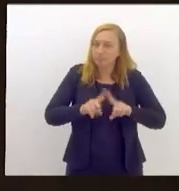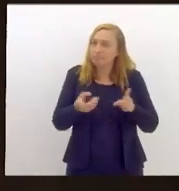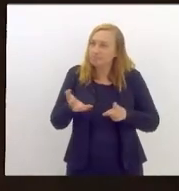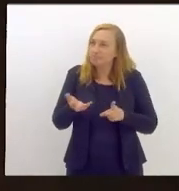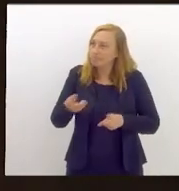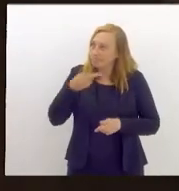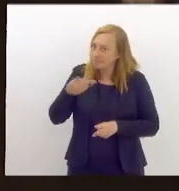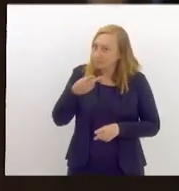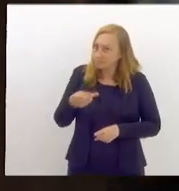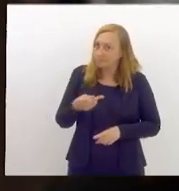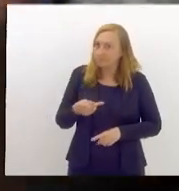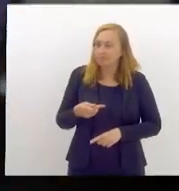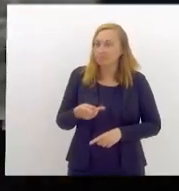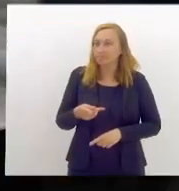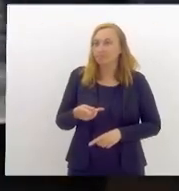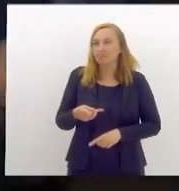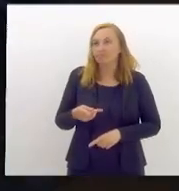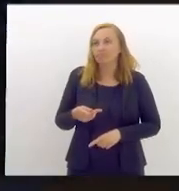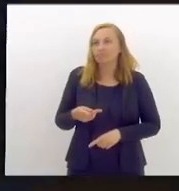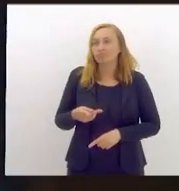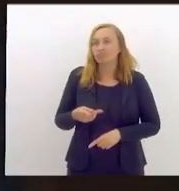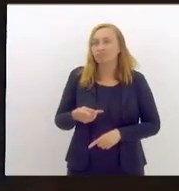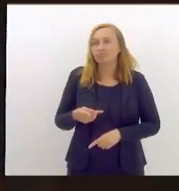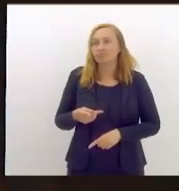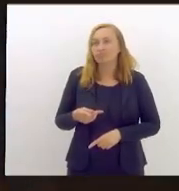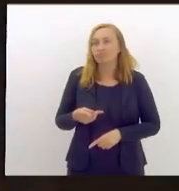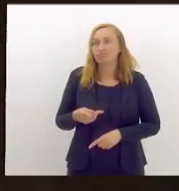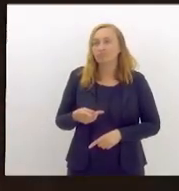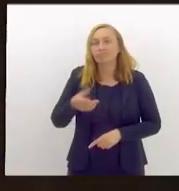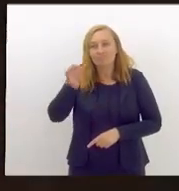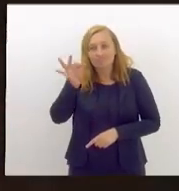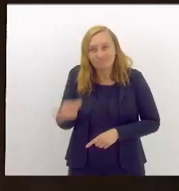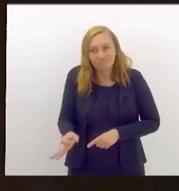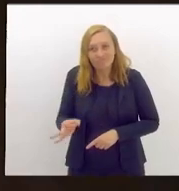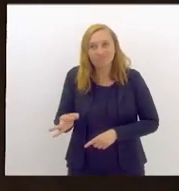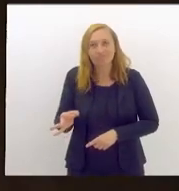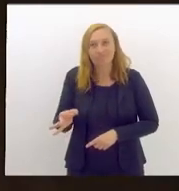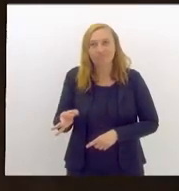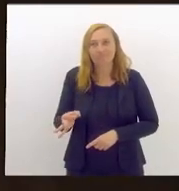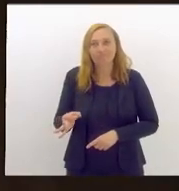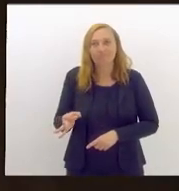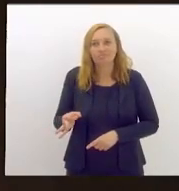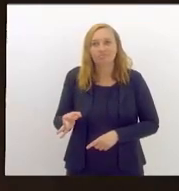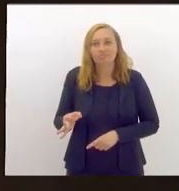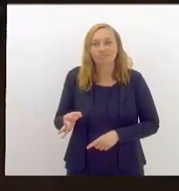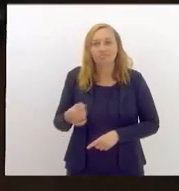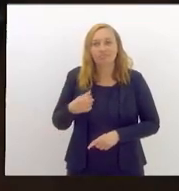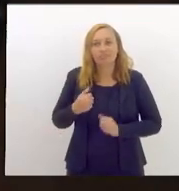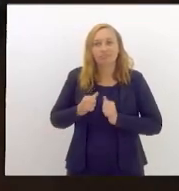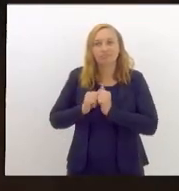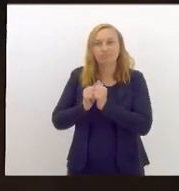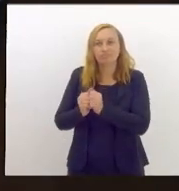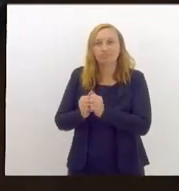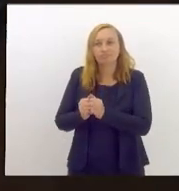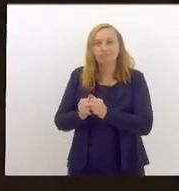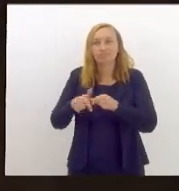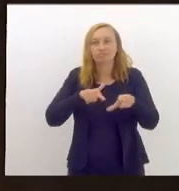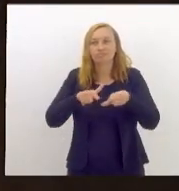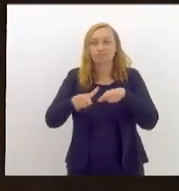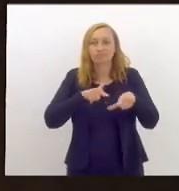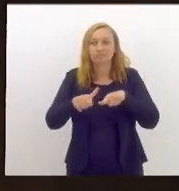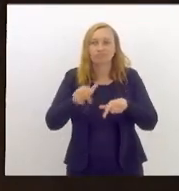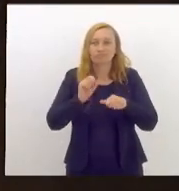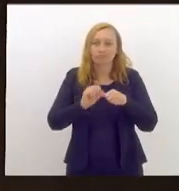quero te dizer que com certeza eu vou estar lá fazendo o trabalho